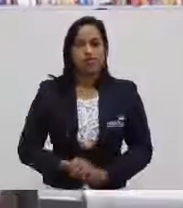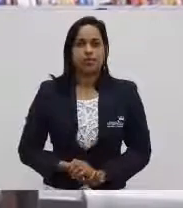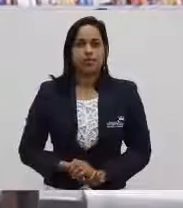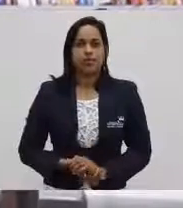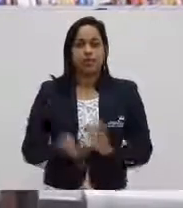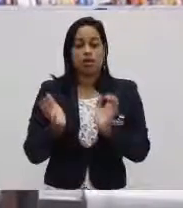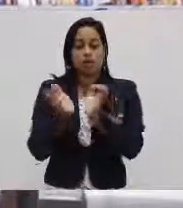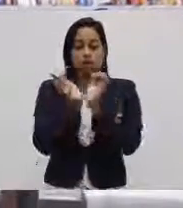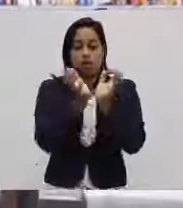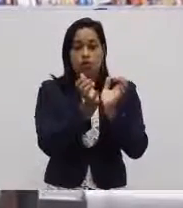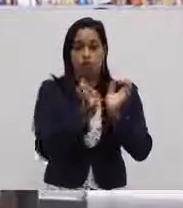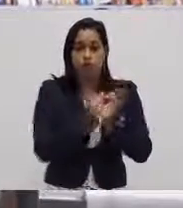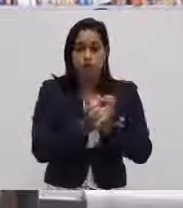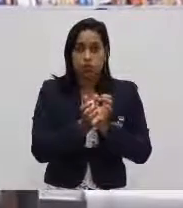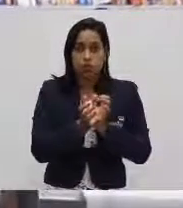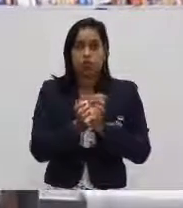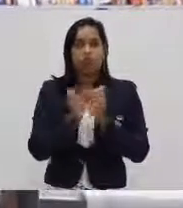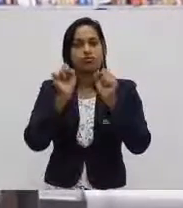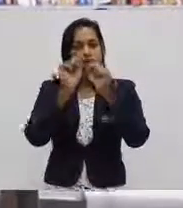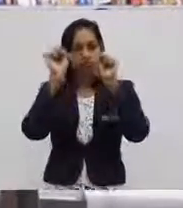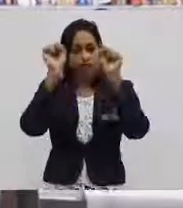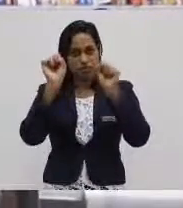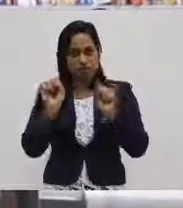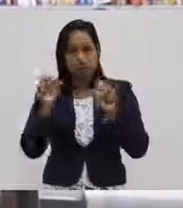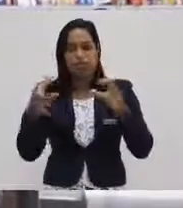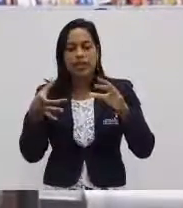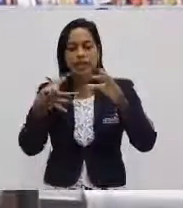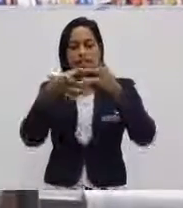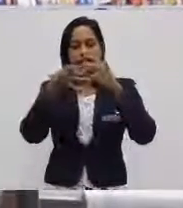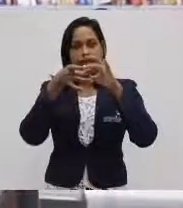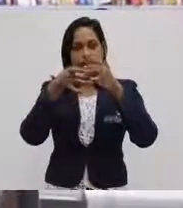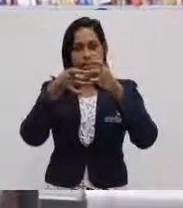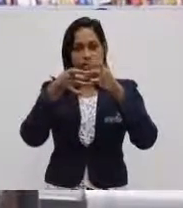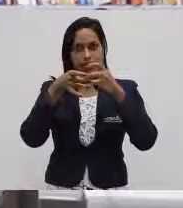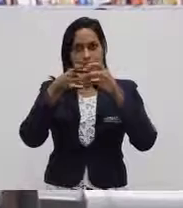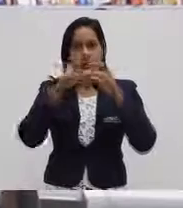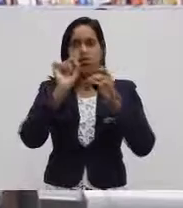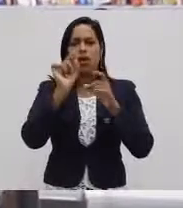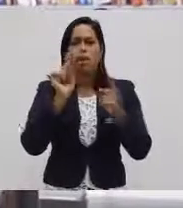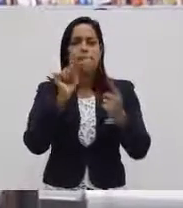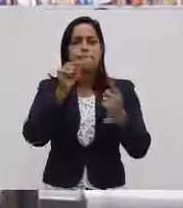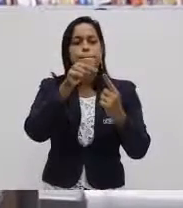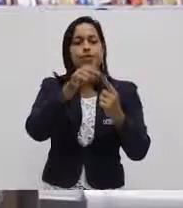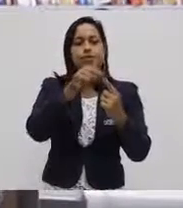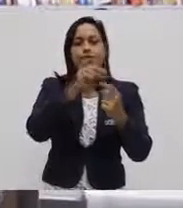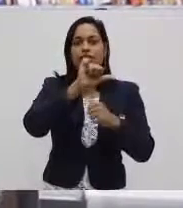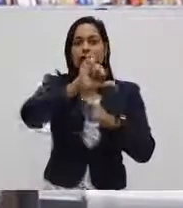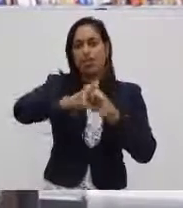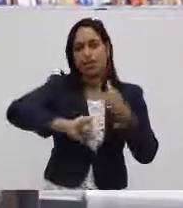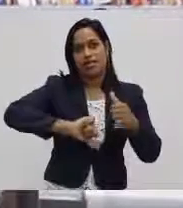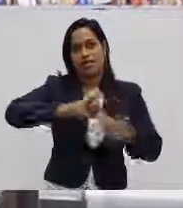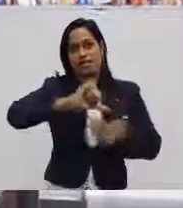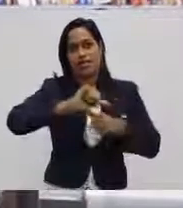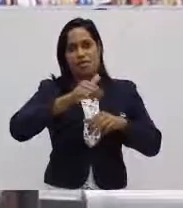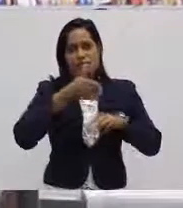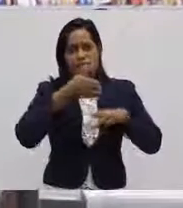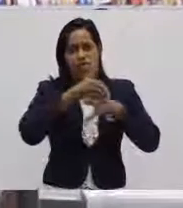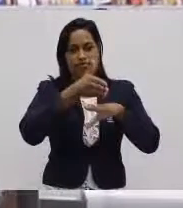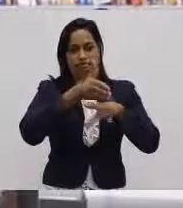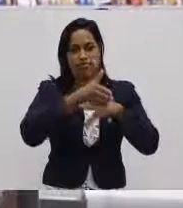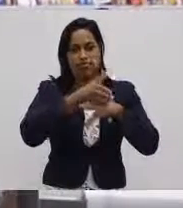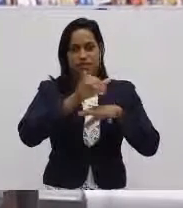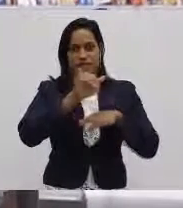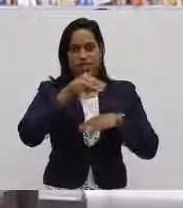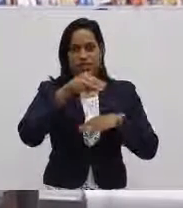é um conjunto de partes ou subsistemas interligados, cujo objetivo é transformar as entradas, ou